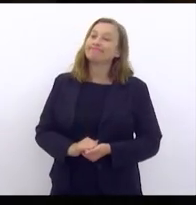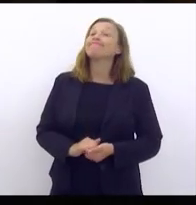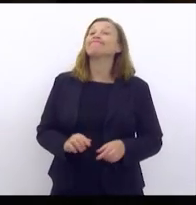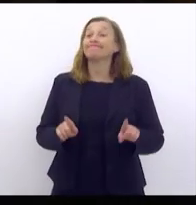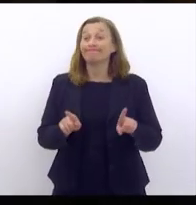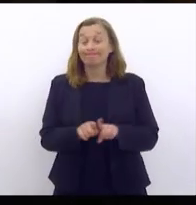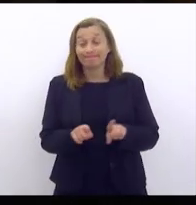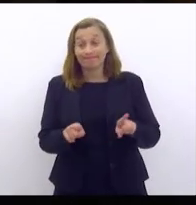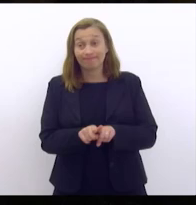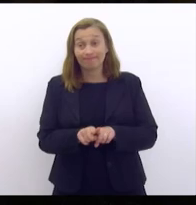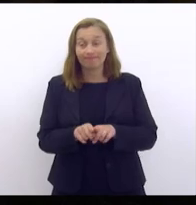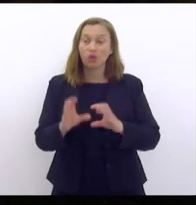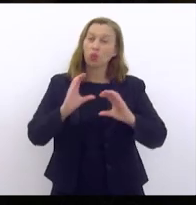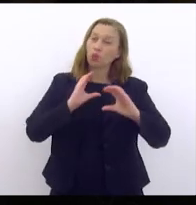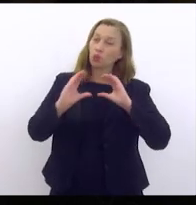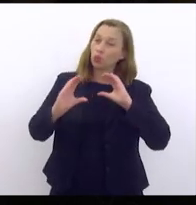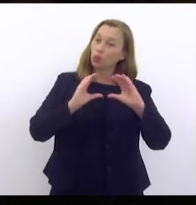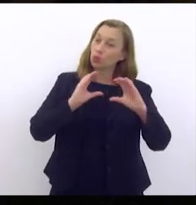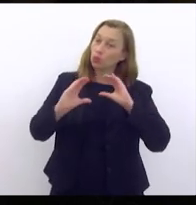envolve comunicação,